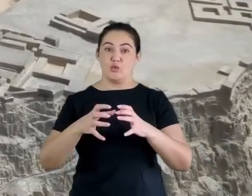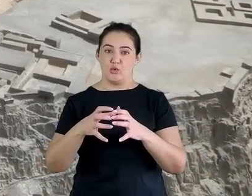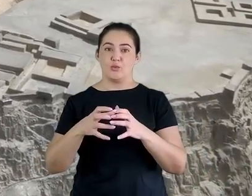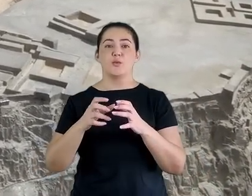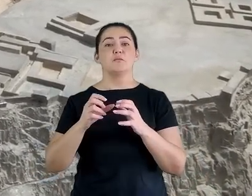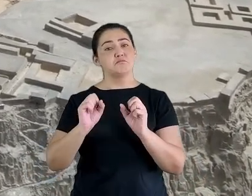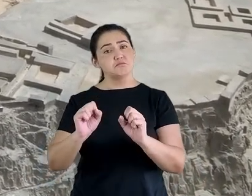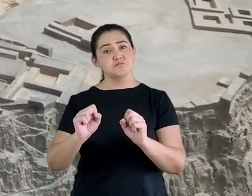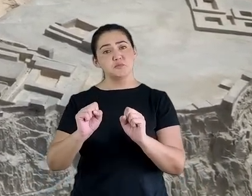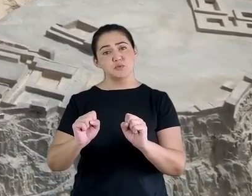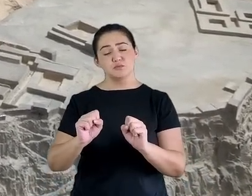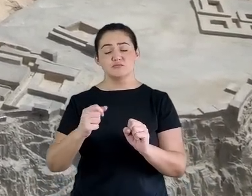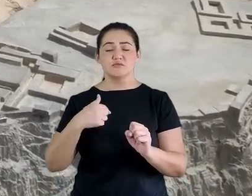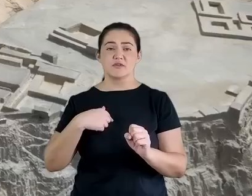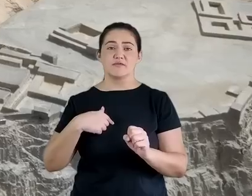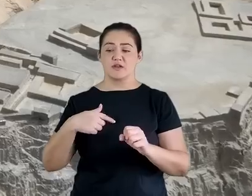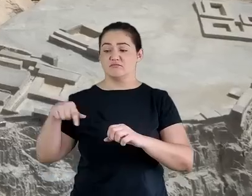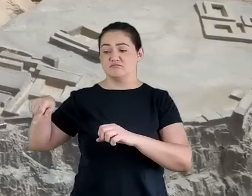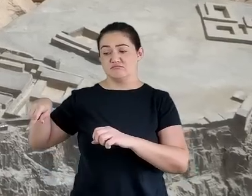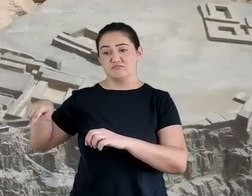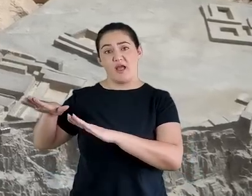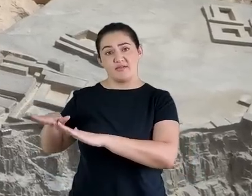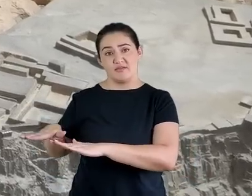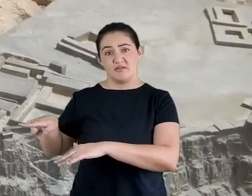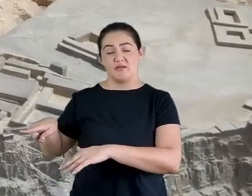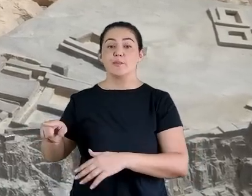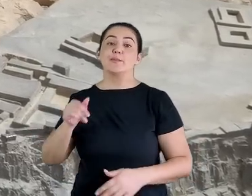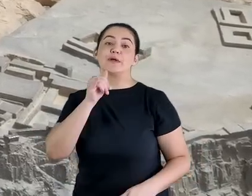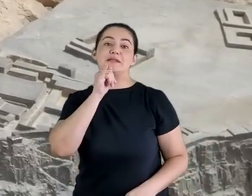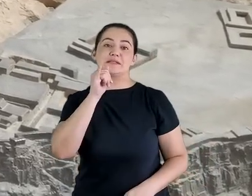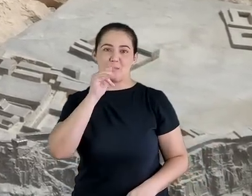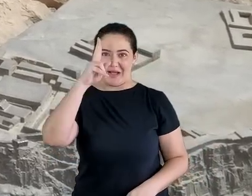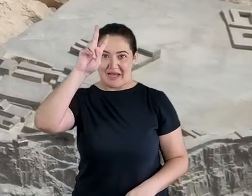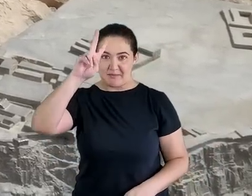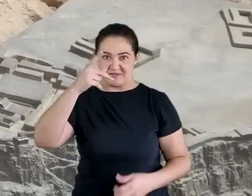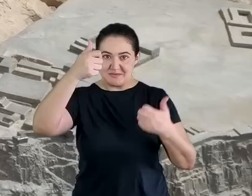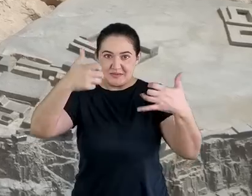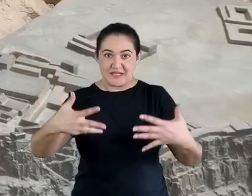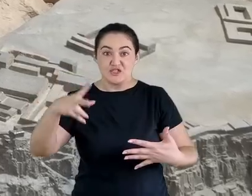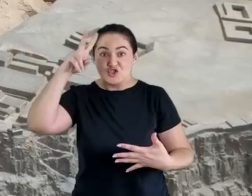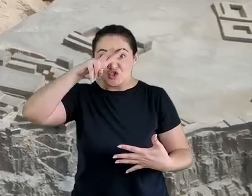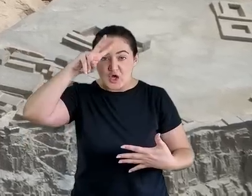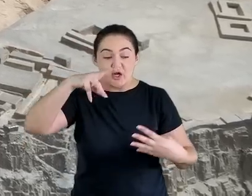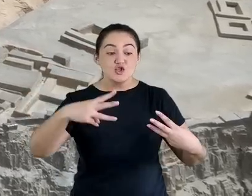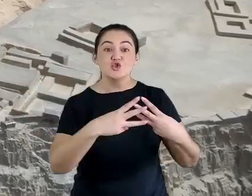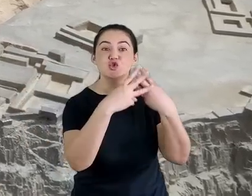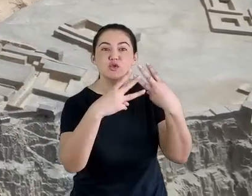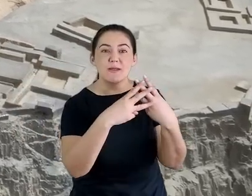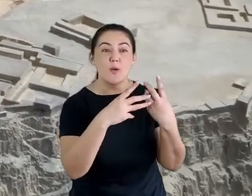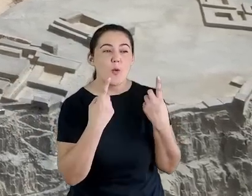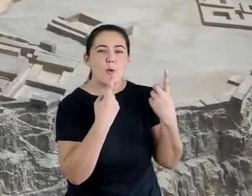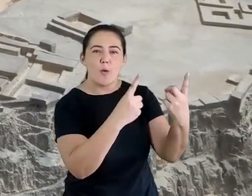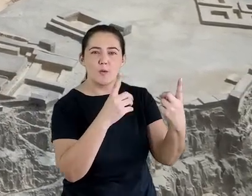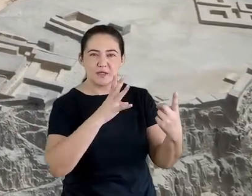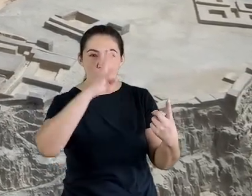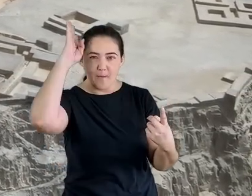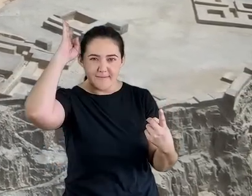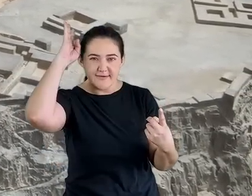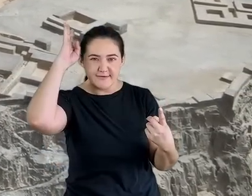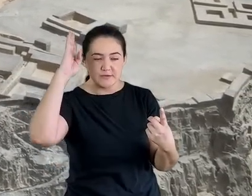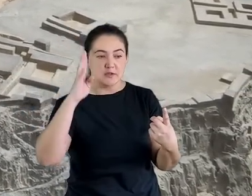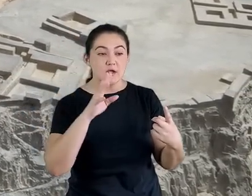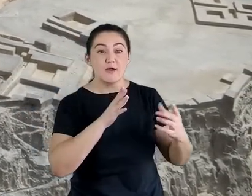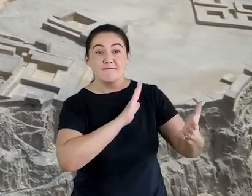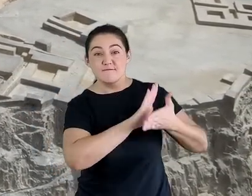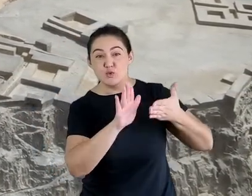aconteceu quando os rebeldes tomaram aqui a fortaleza de Herodes. Após a sua morte, os romanos ficaram aqui por um tempo, mas foram expulsos